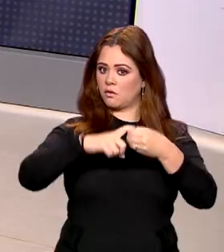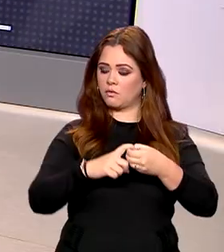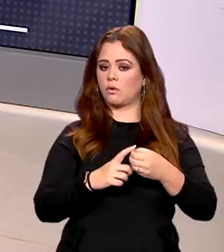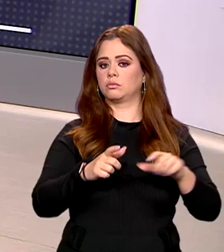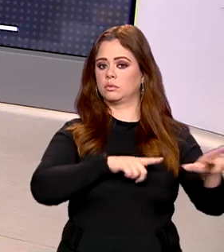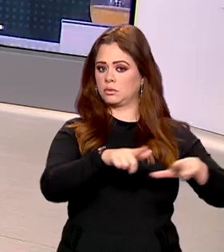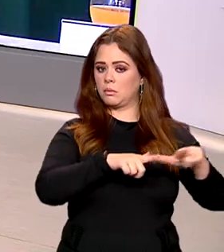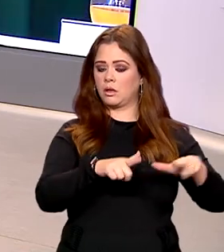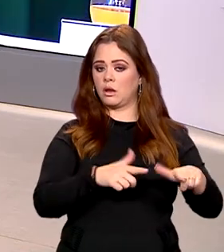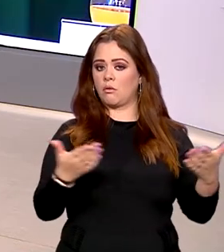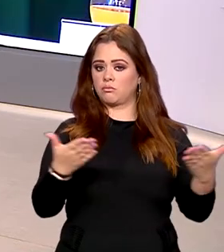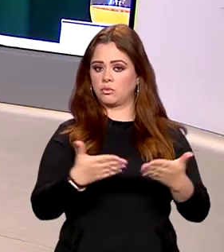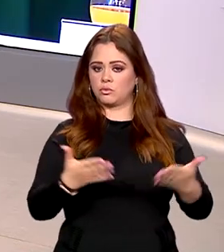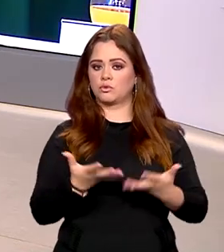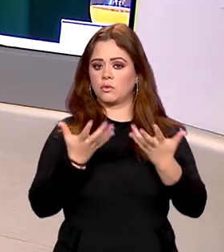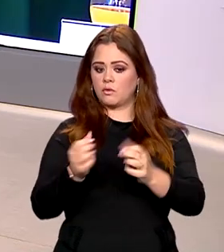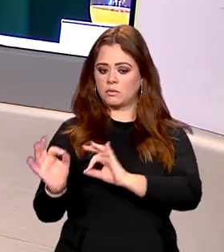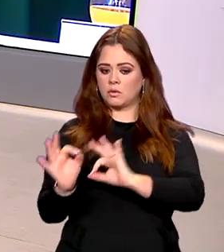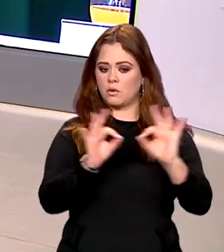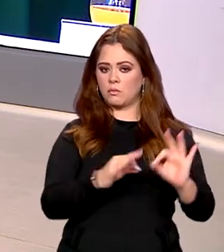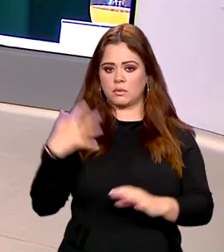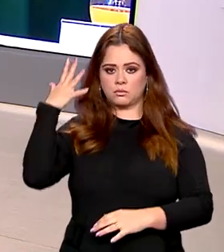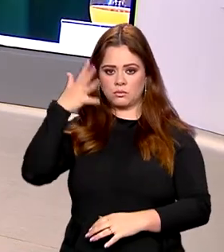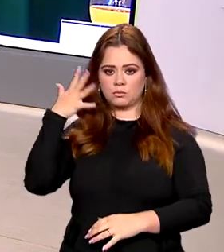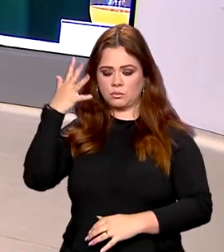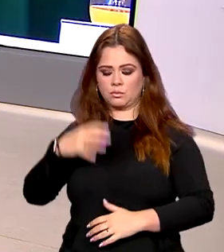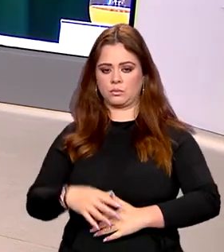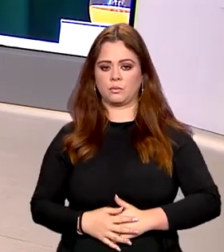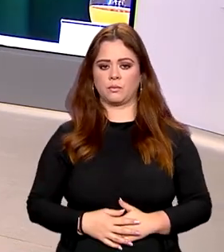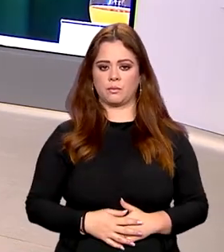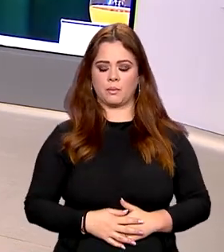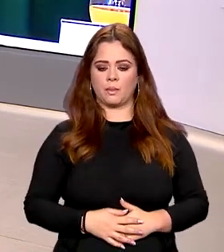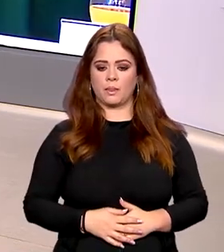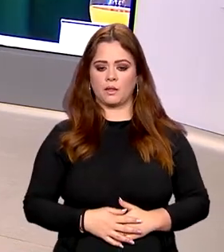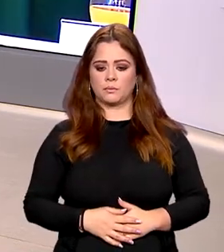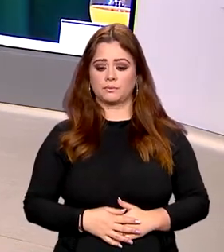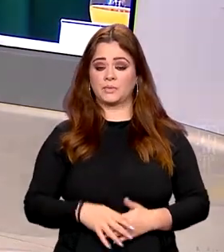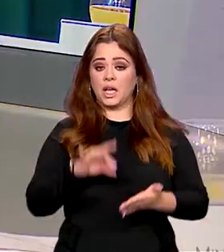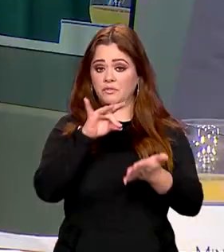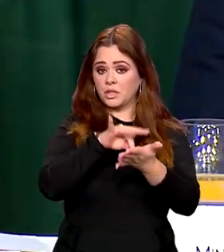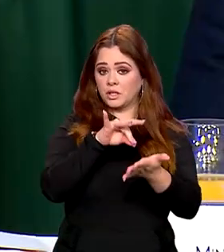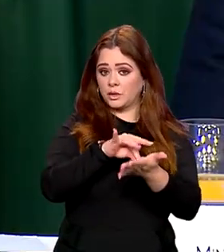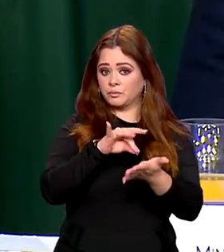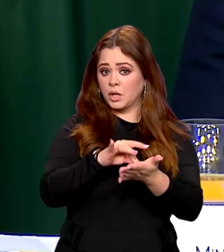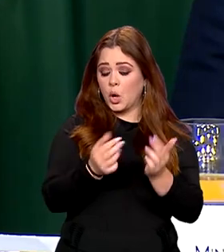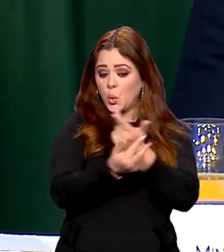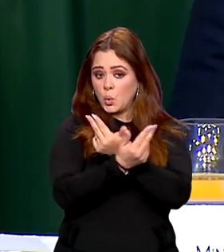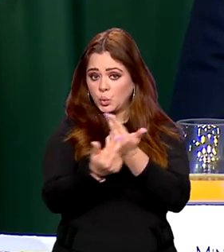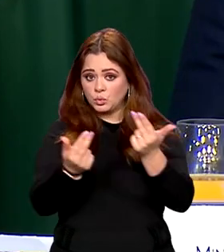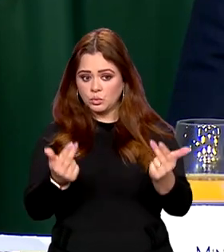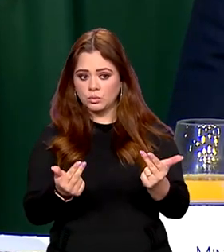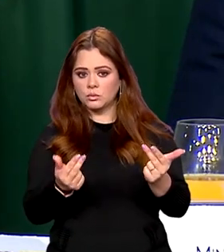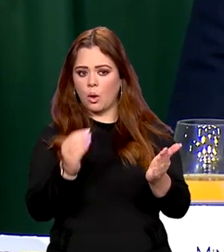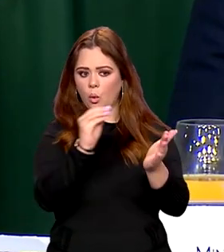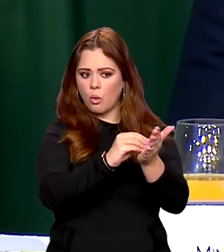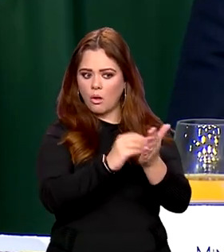hoje. Vamos acompanhar a fala do presidente. As coisas estão colocadas no papel para a gente